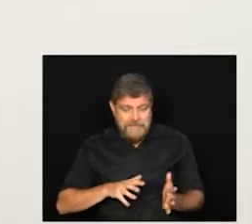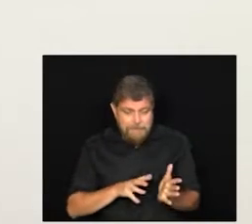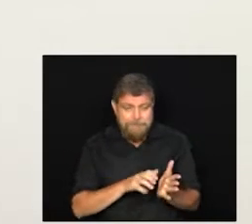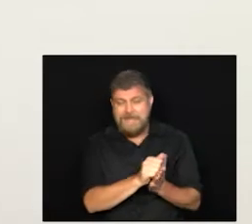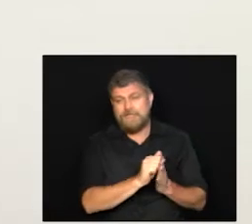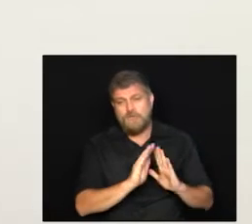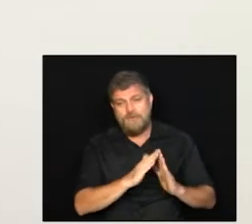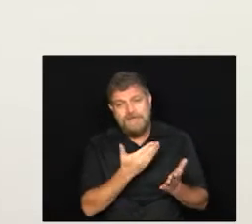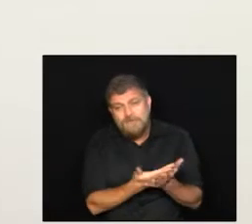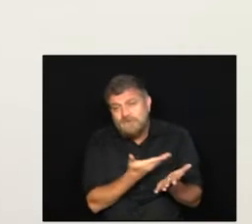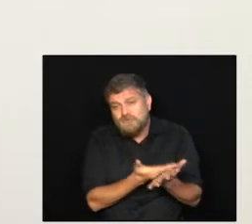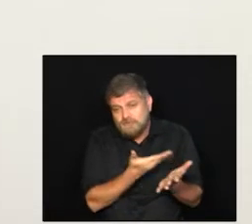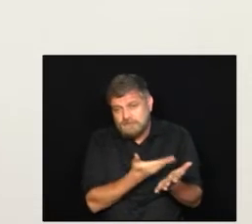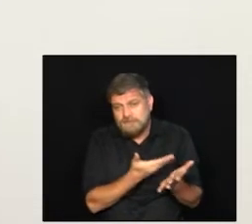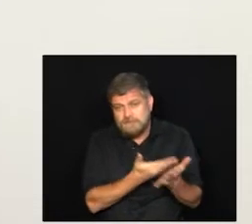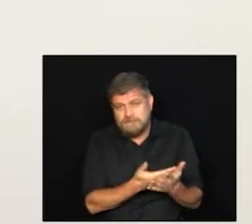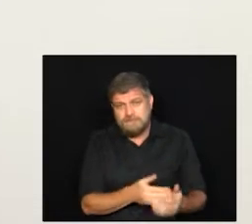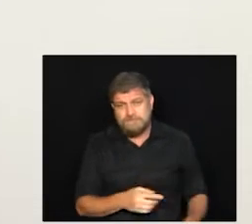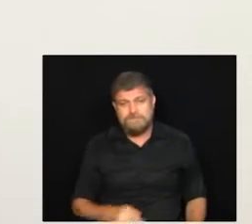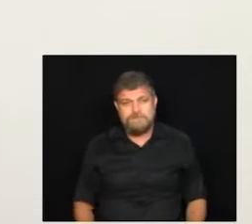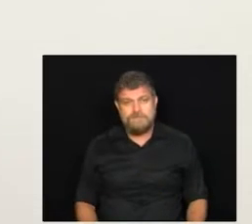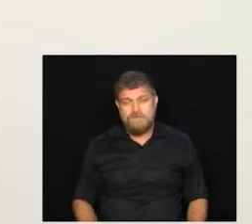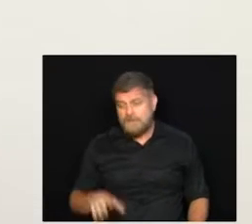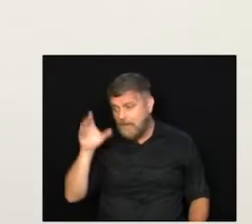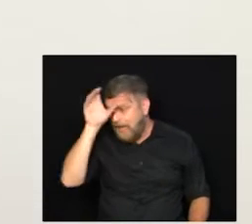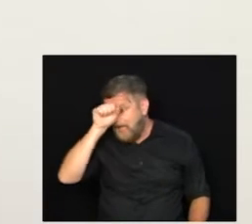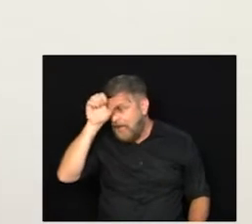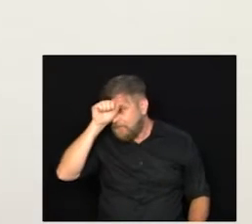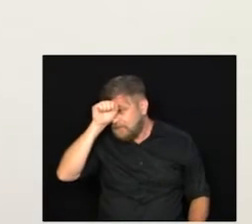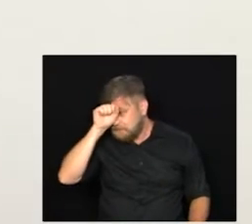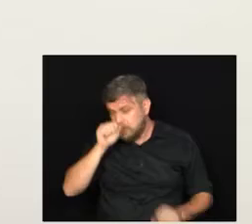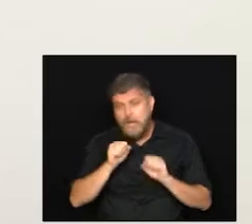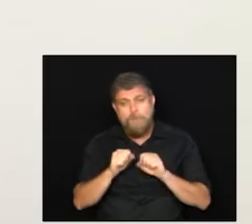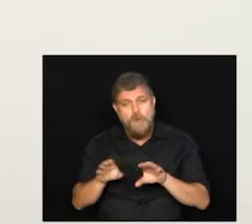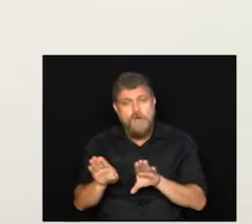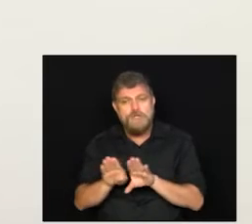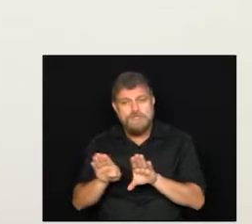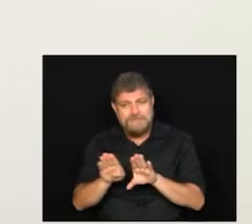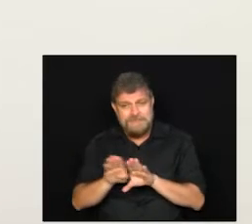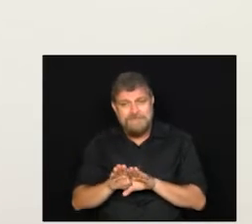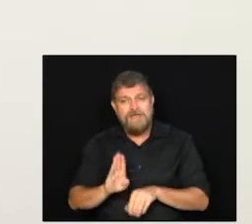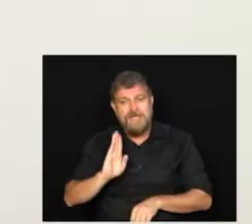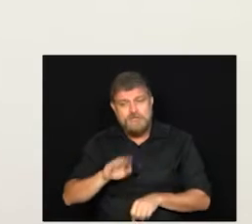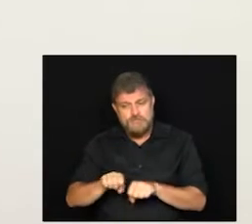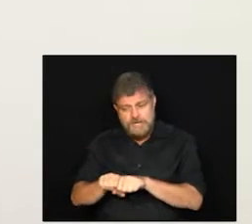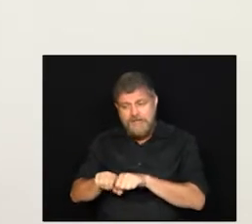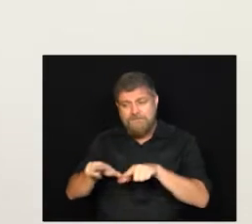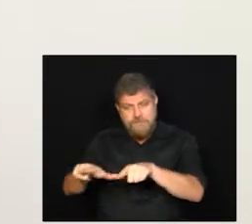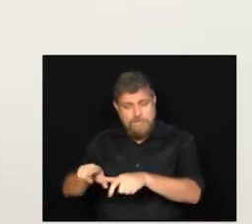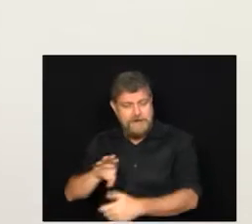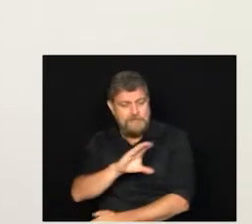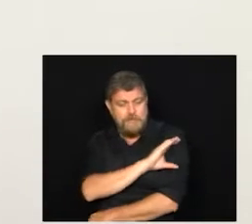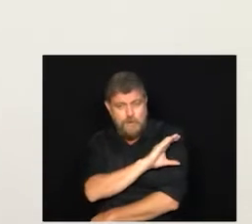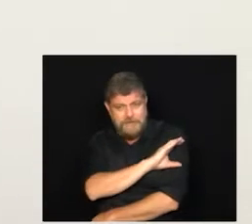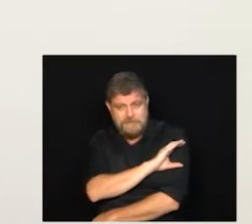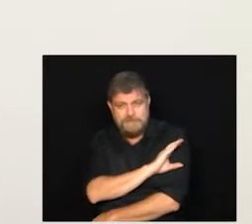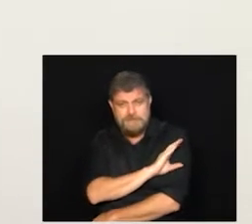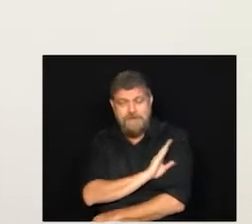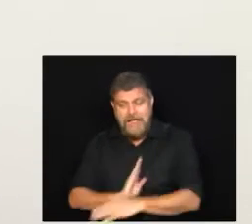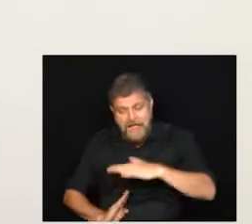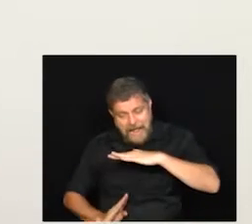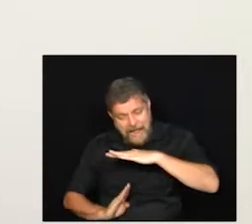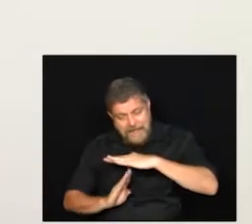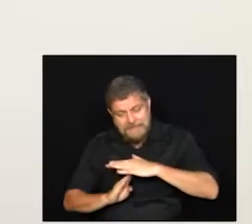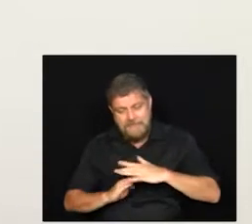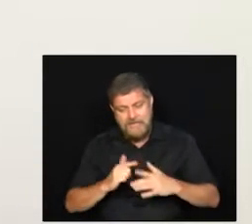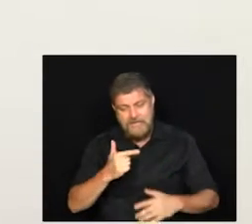matriculado, estudando, tá? Já o aprendiz podem ser também estudantes formados no ensino médio. até 24